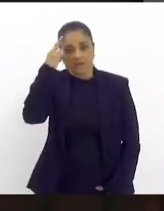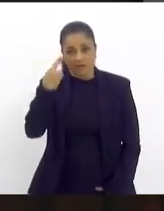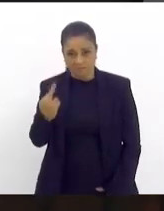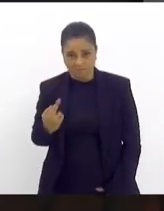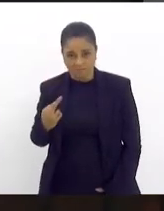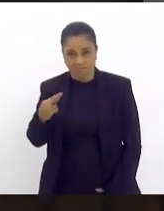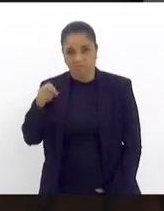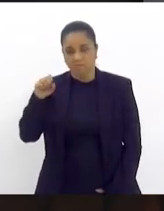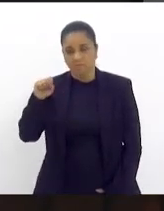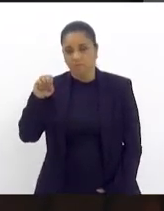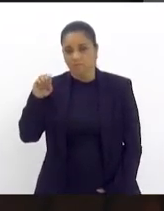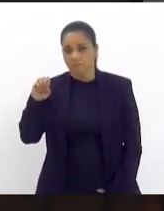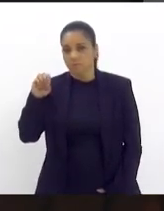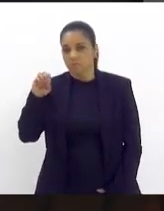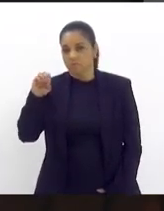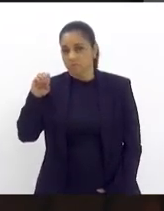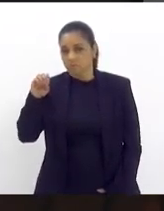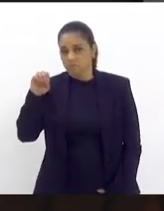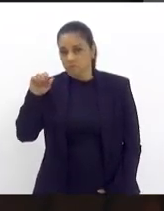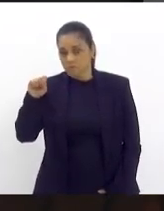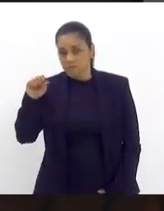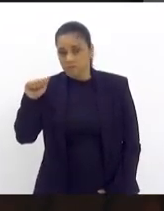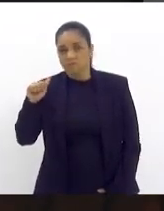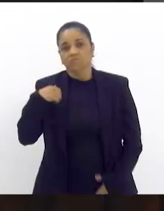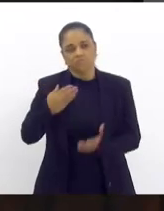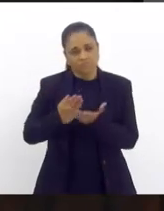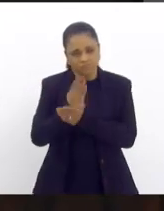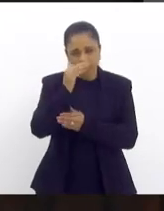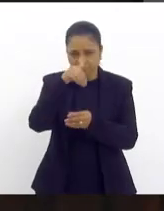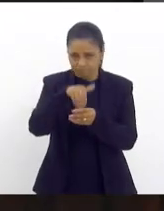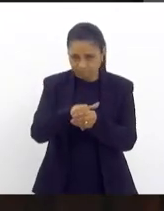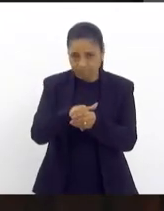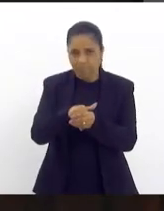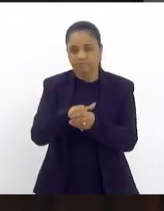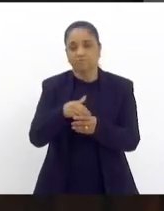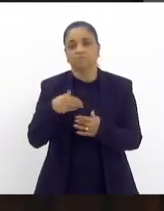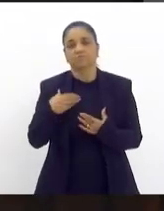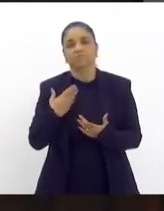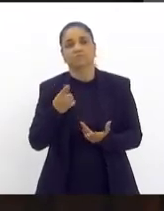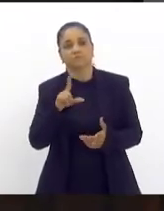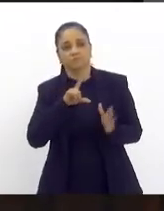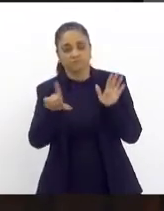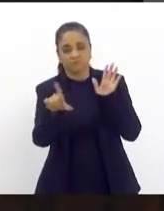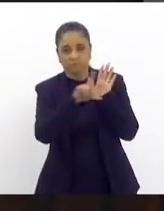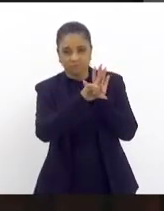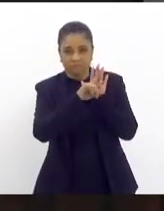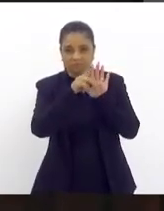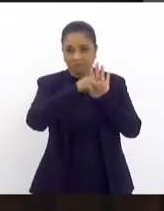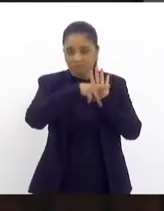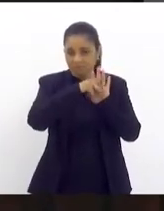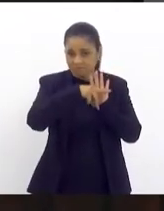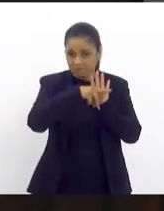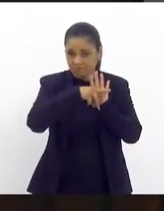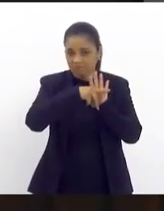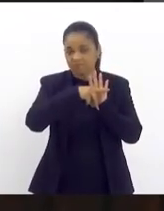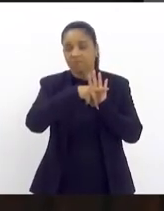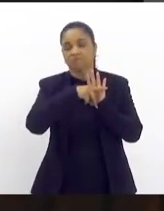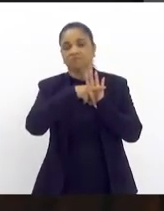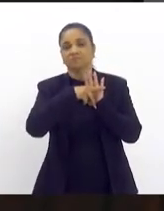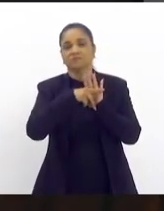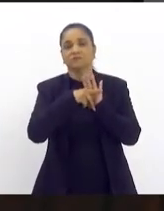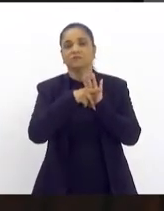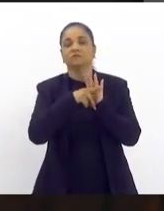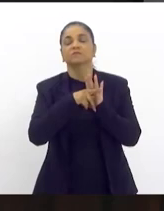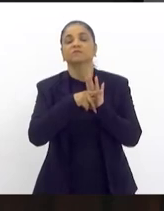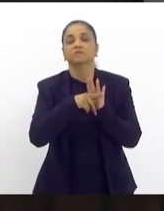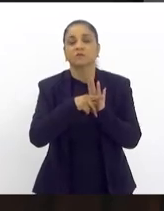Souza. Senhores, que aprovam, permaneçam como estão, aprovado. Há sobre a mesa requerimento de inclusão na ordem do dia do